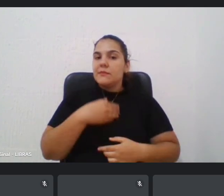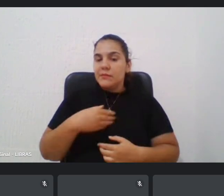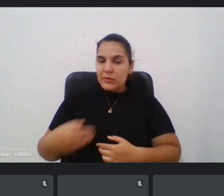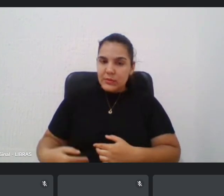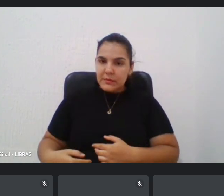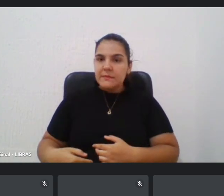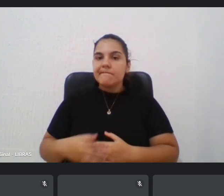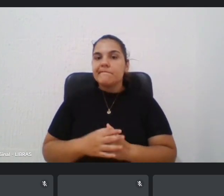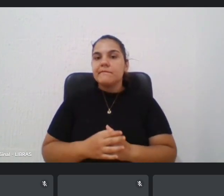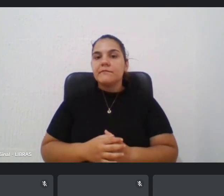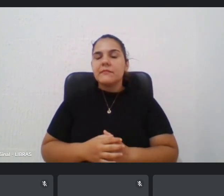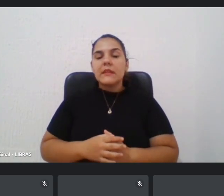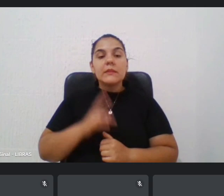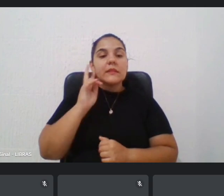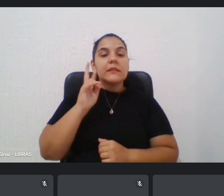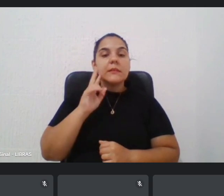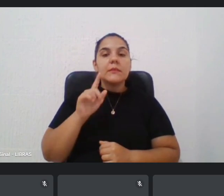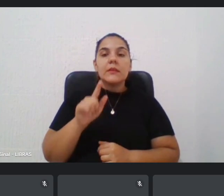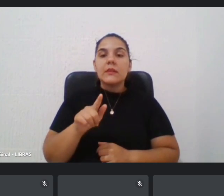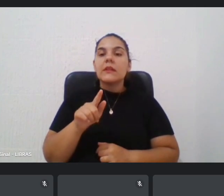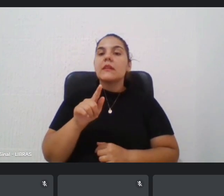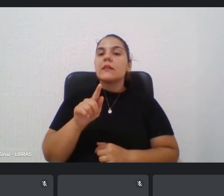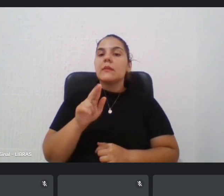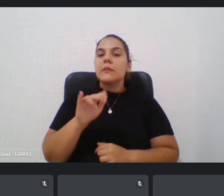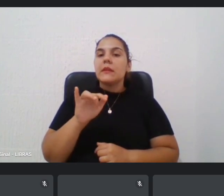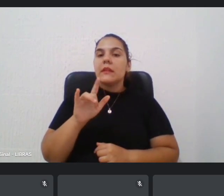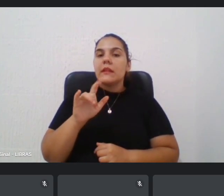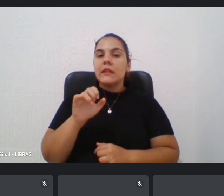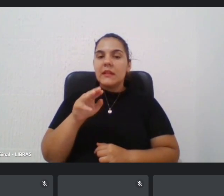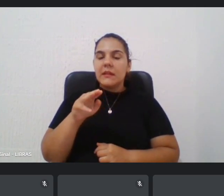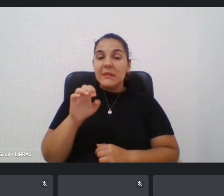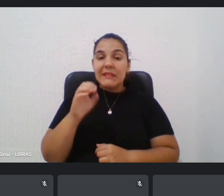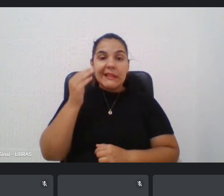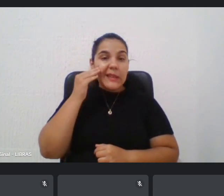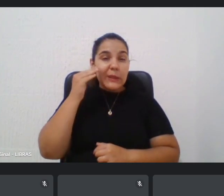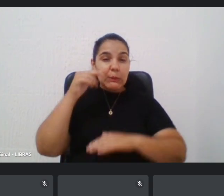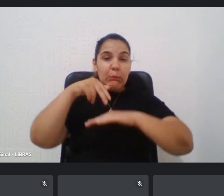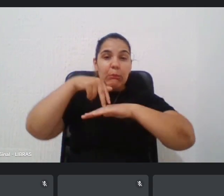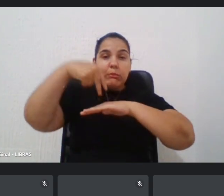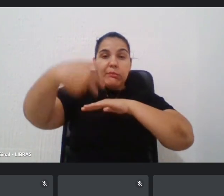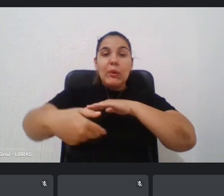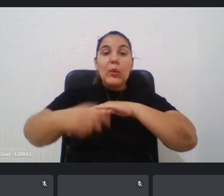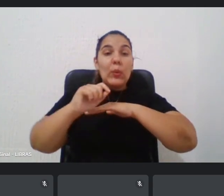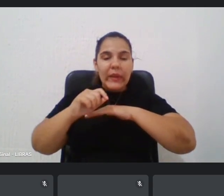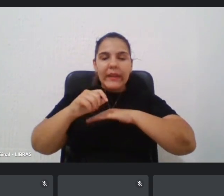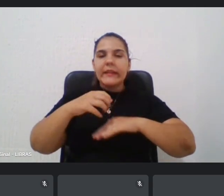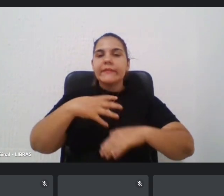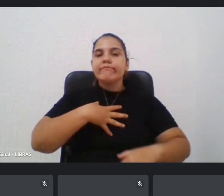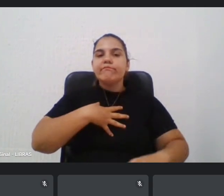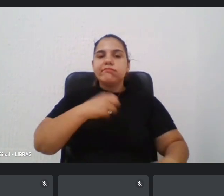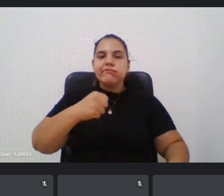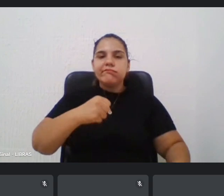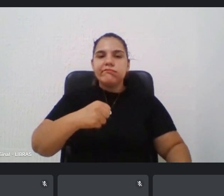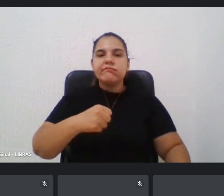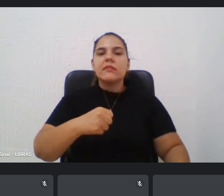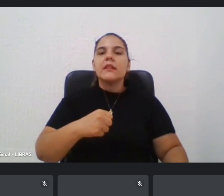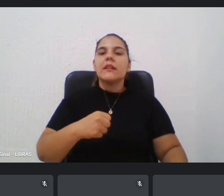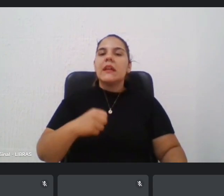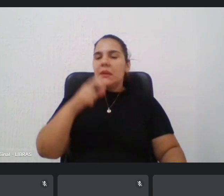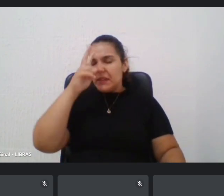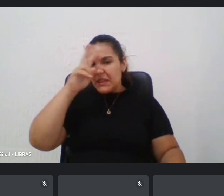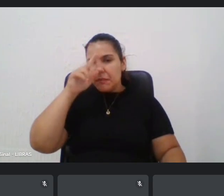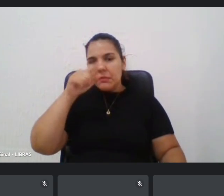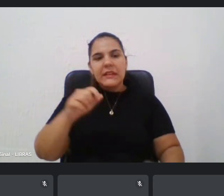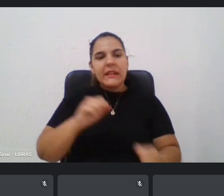tentou suicídio, meu. Ele pulou lá do primeiro andar. E ele achava que estava com Covid nesse período. Ele ficou aperreado,